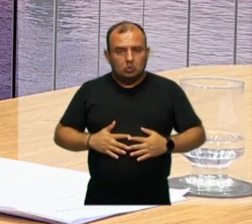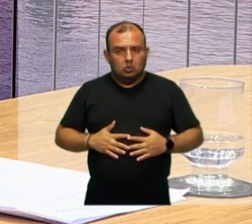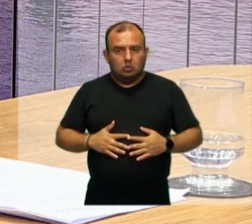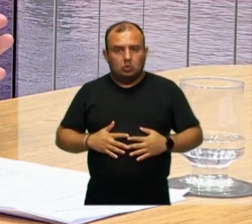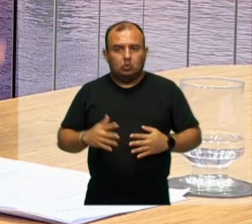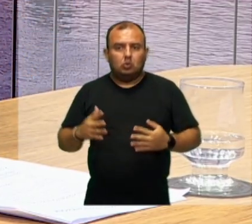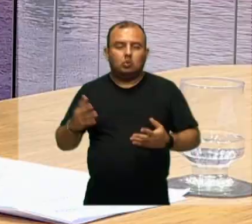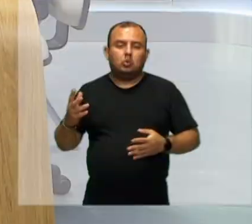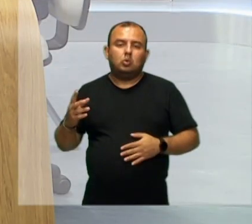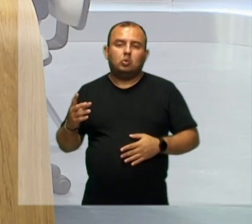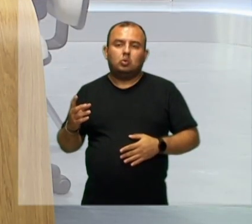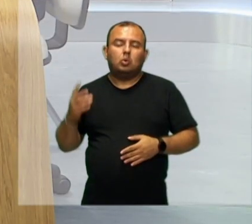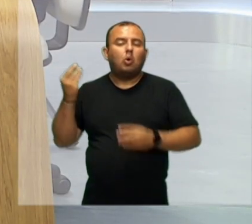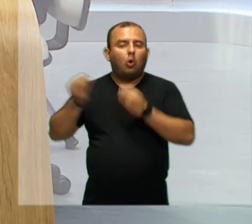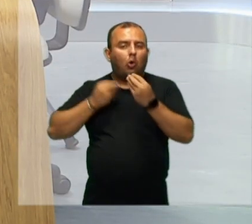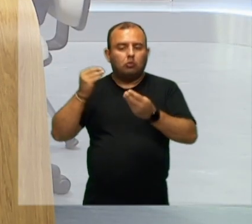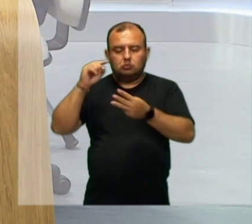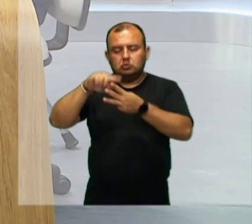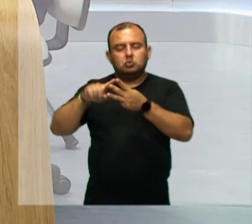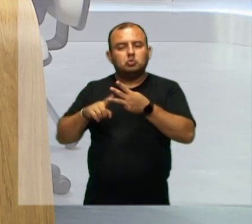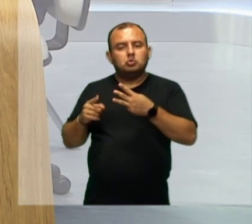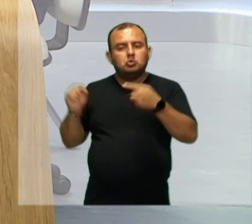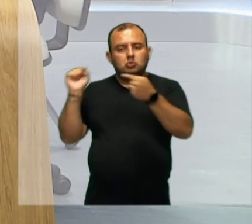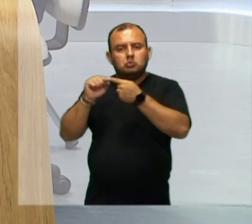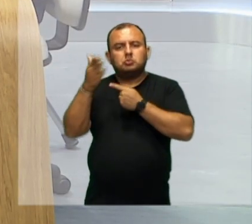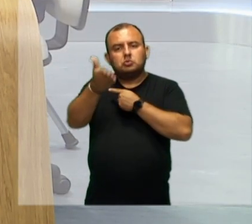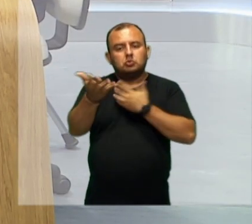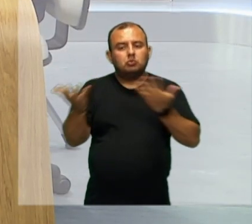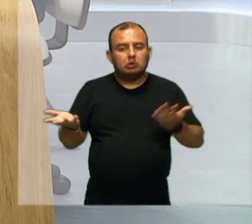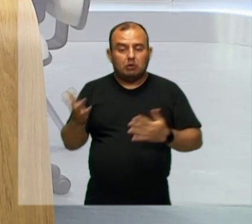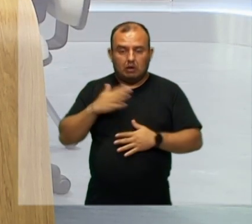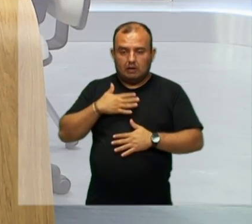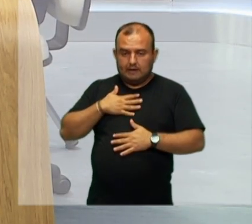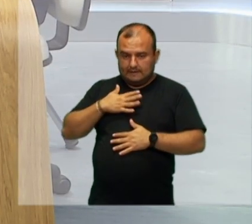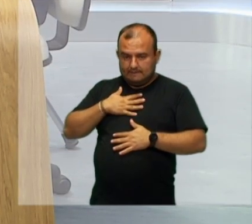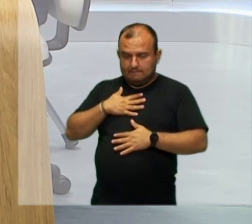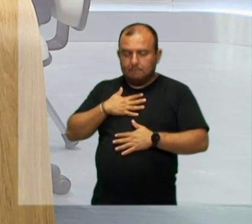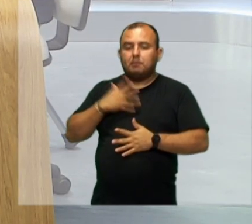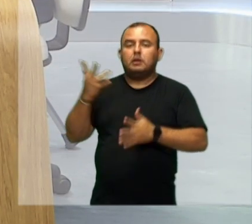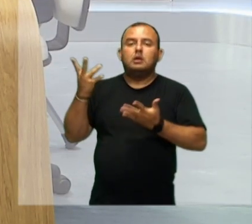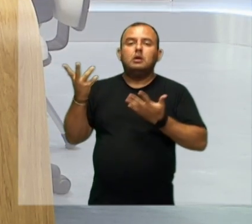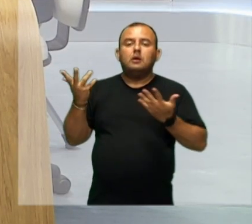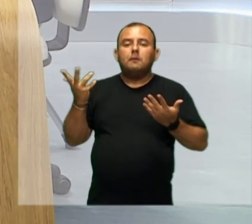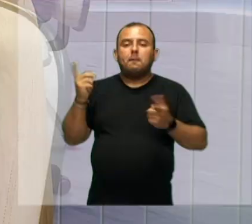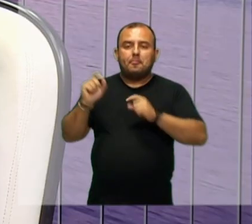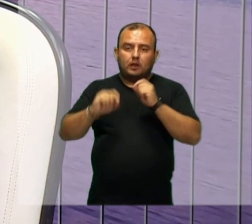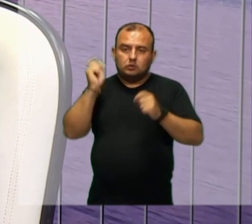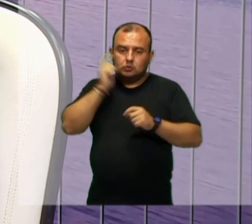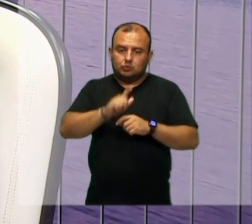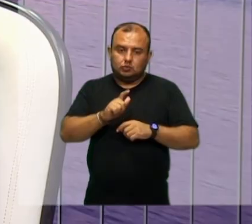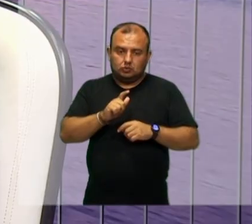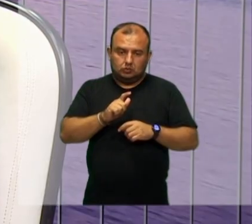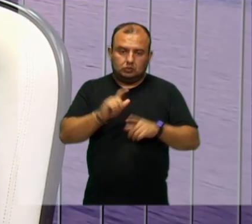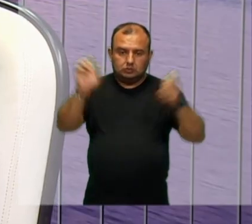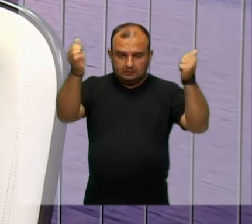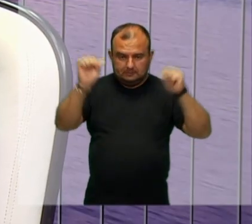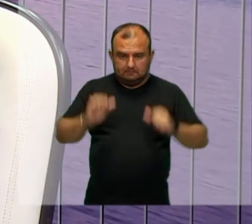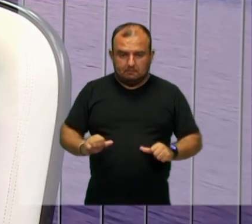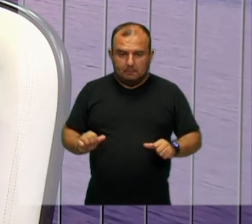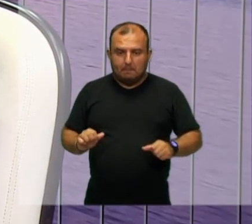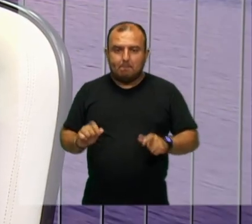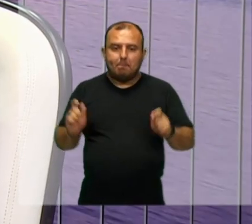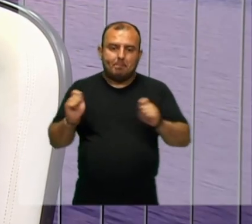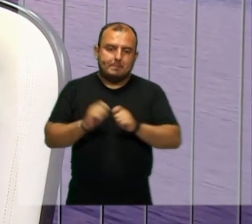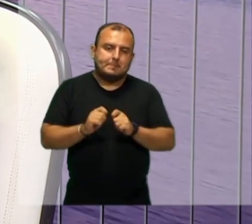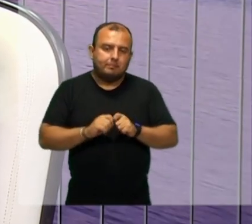também? Ou é considerado a minha categoria, eu consegui, através das avaliações que